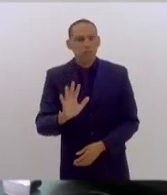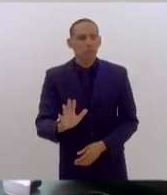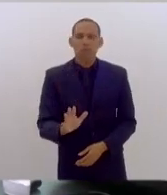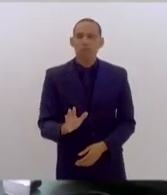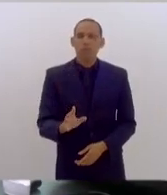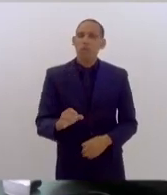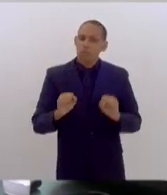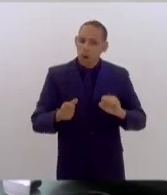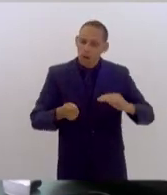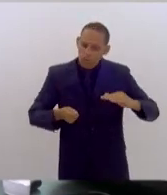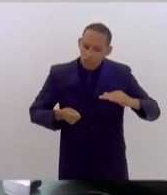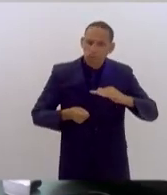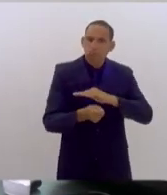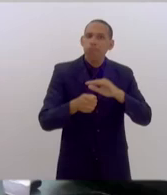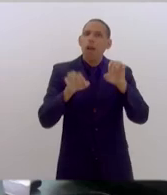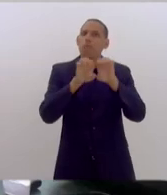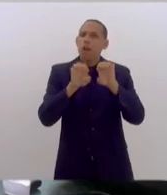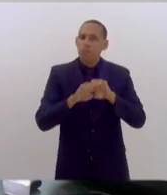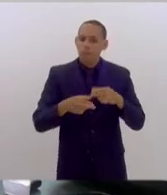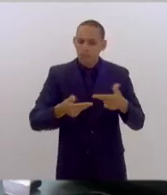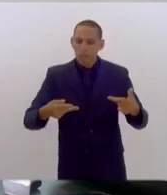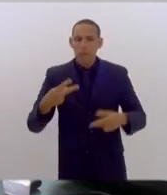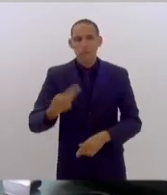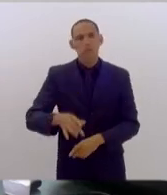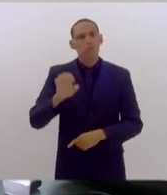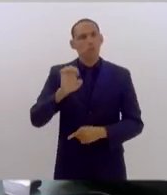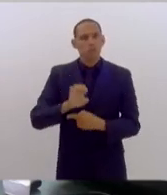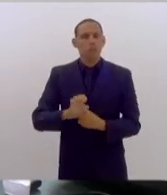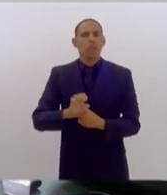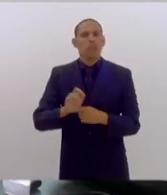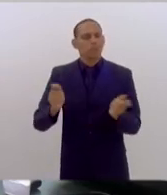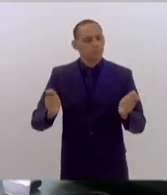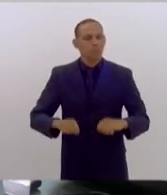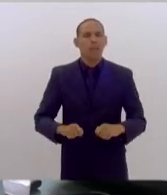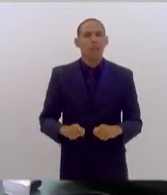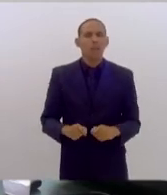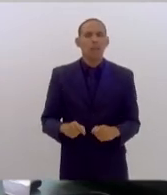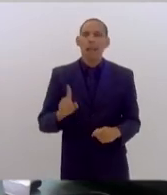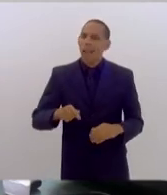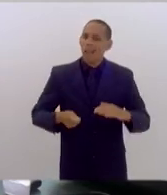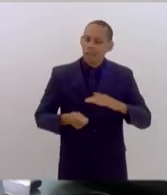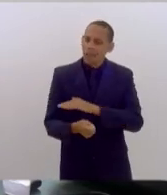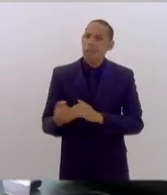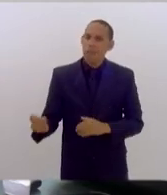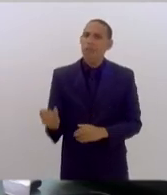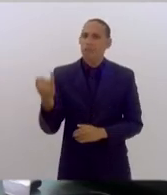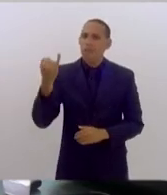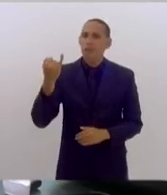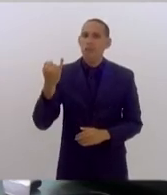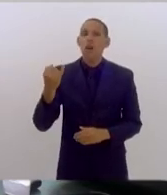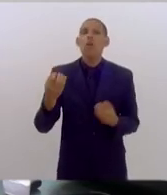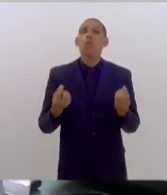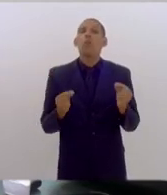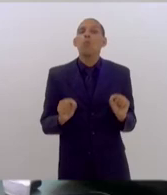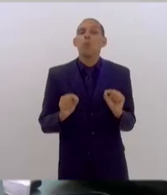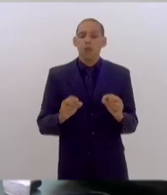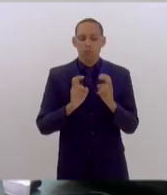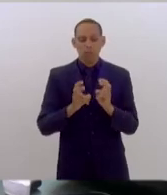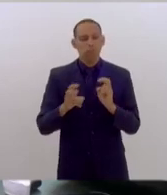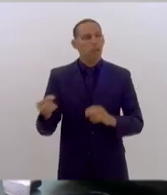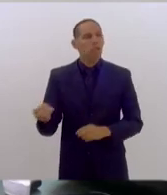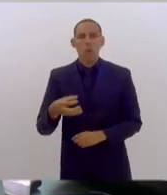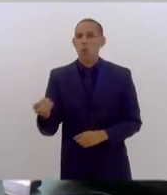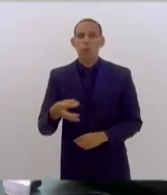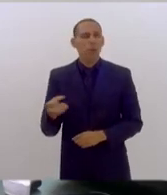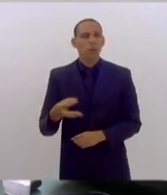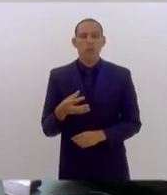representa um investimento em infraestrutura do estado e se tem o investimento infraestrutural importante é investimento na modernização do sistema de trens